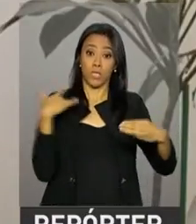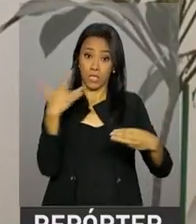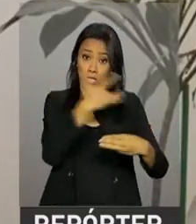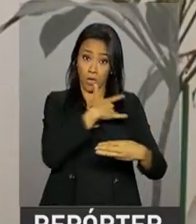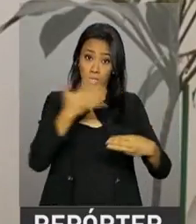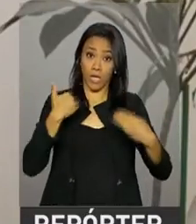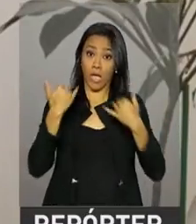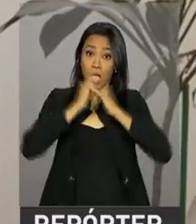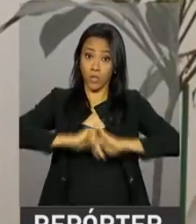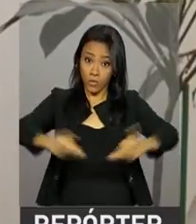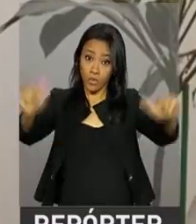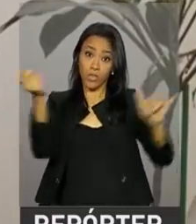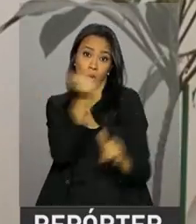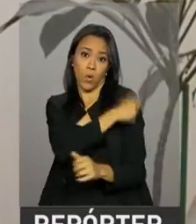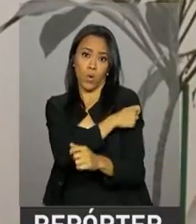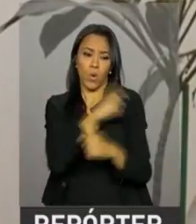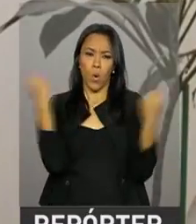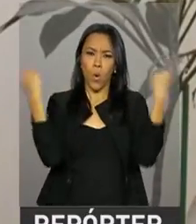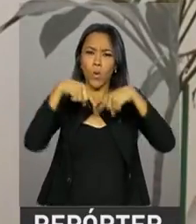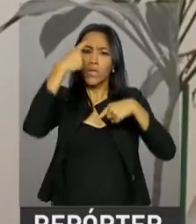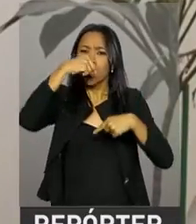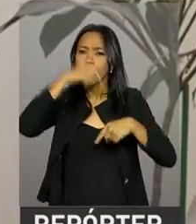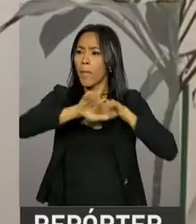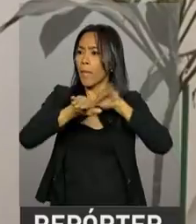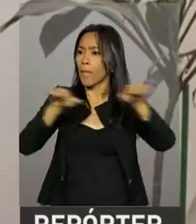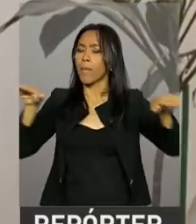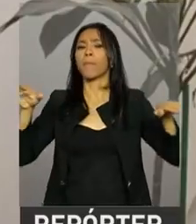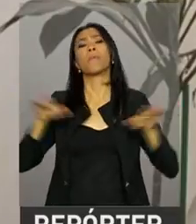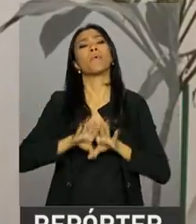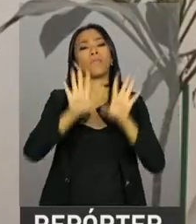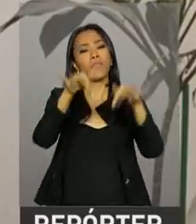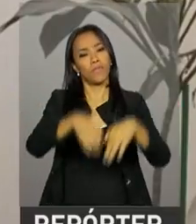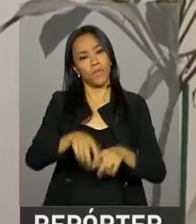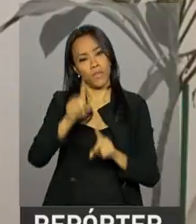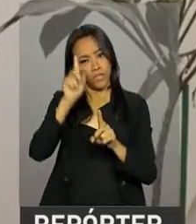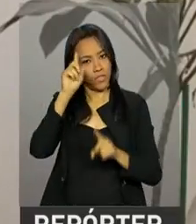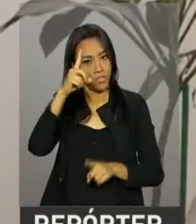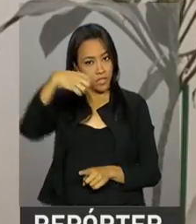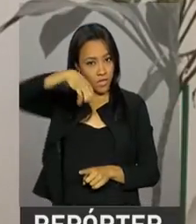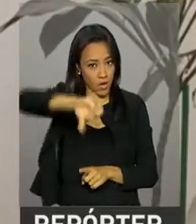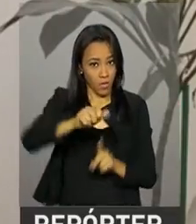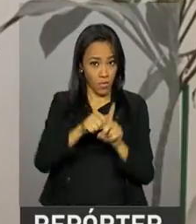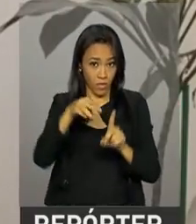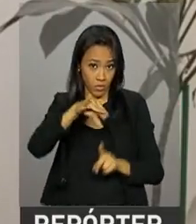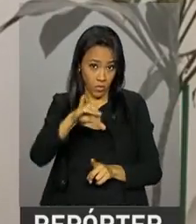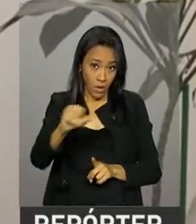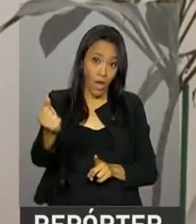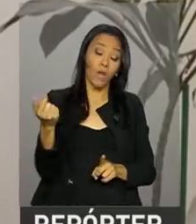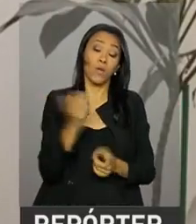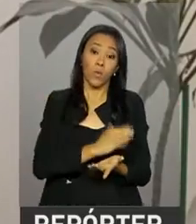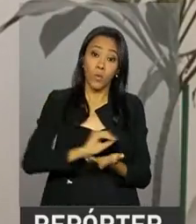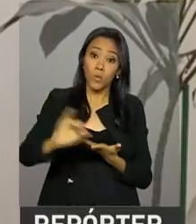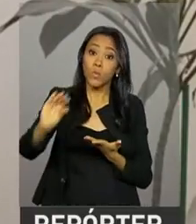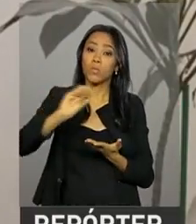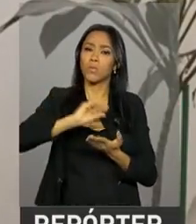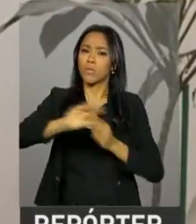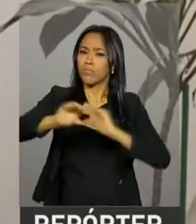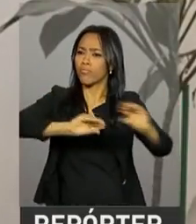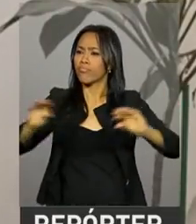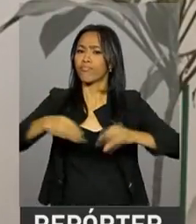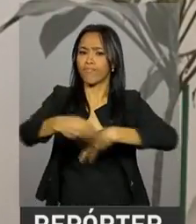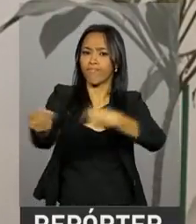campanha nacional de vacinação contra a gripe seja encerrada no dia 19 de maio segundo o ministério o início da distribuição da vacina à população